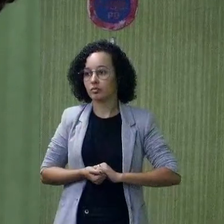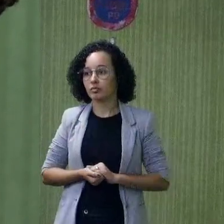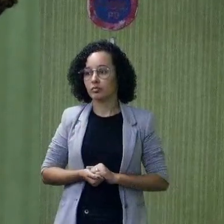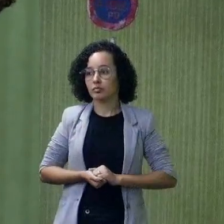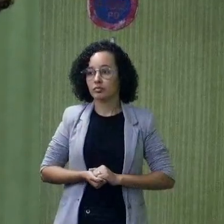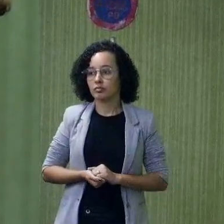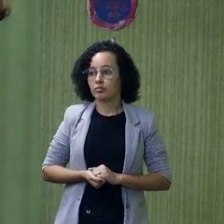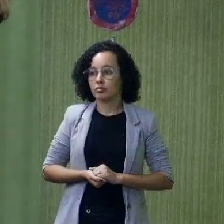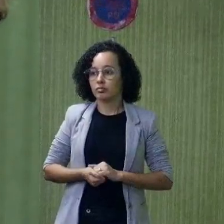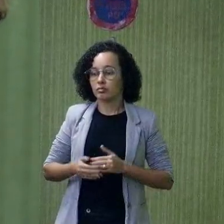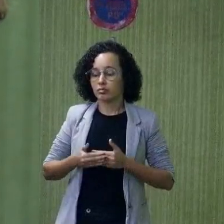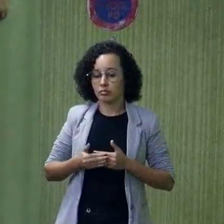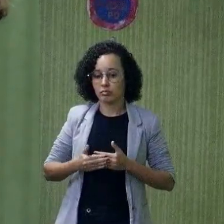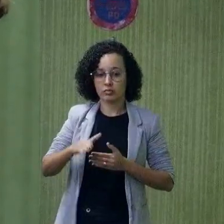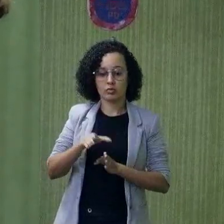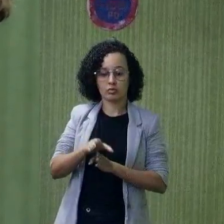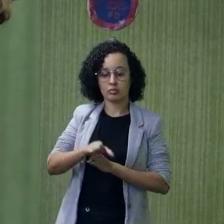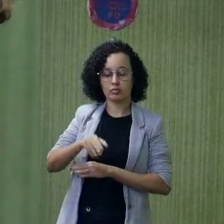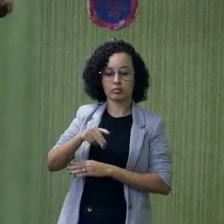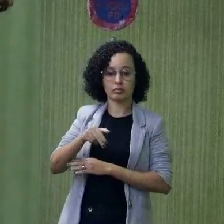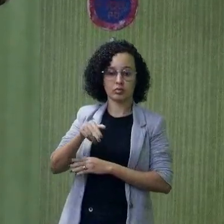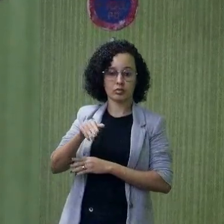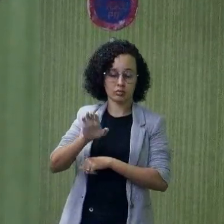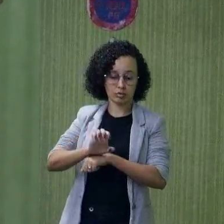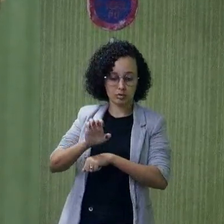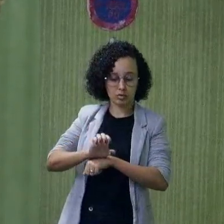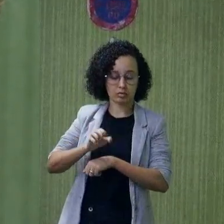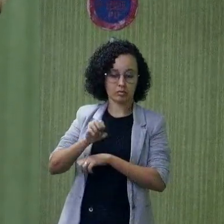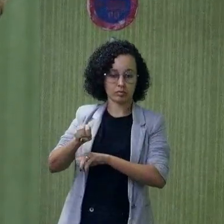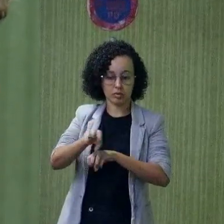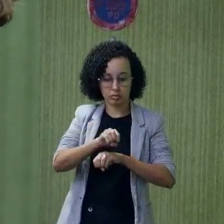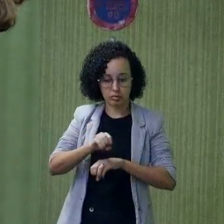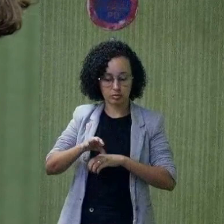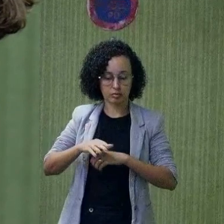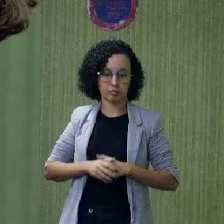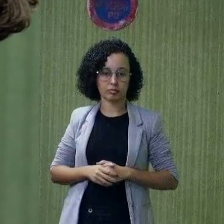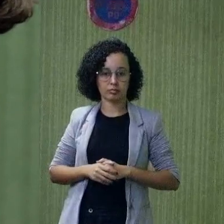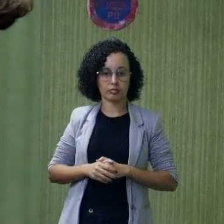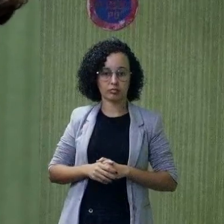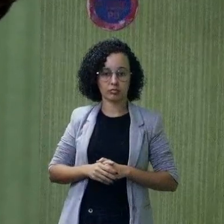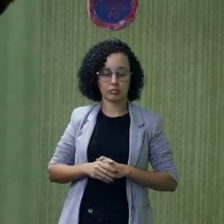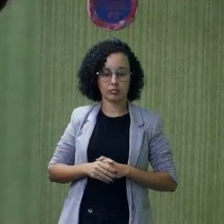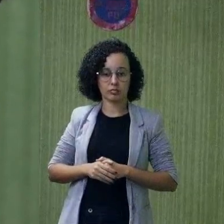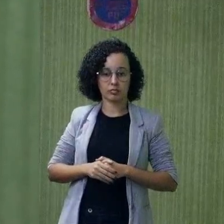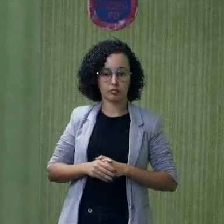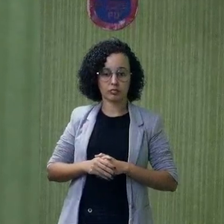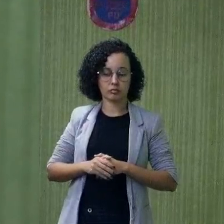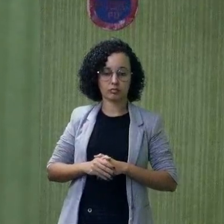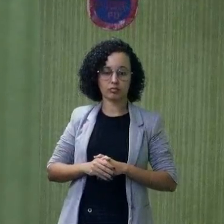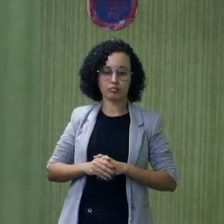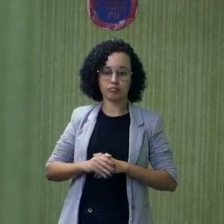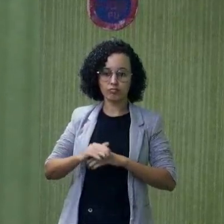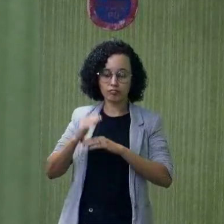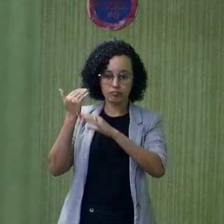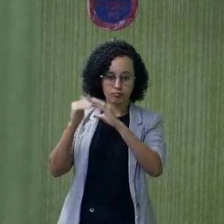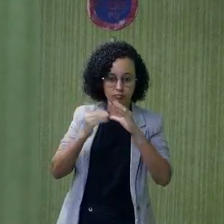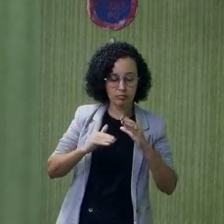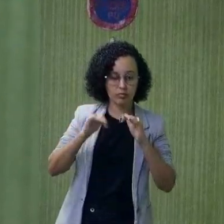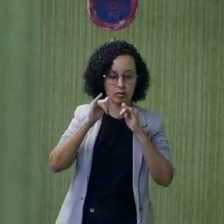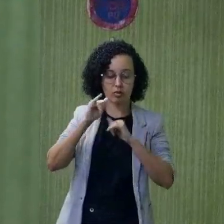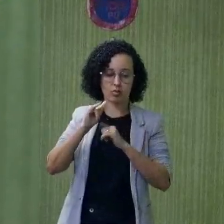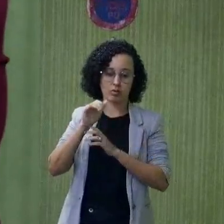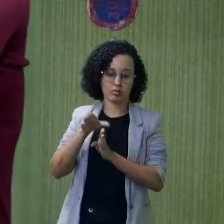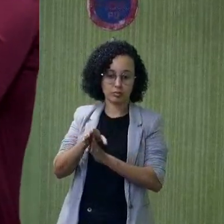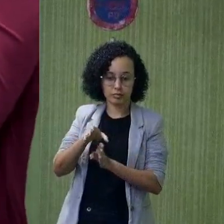também assim como o Conselho Estadual de Educação né a um que me expediu essa orientação justamente no sentido de